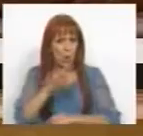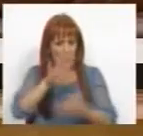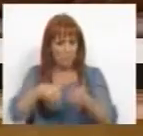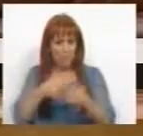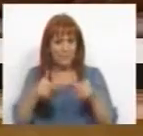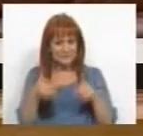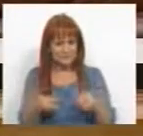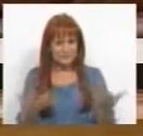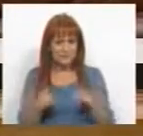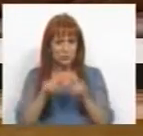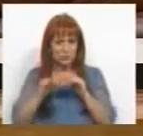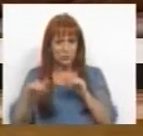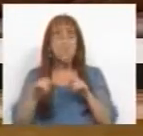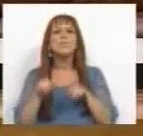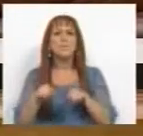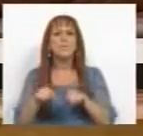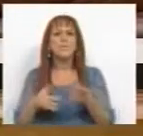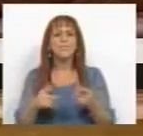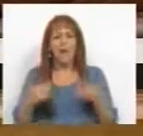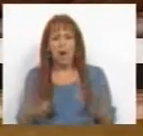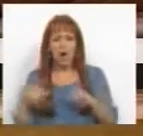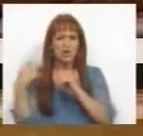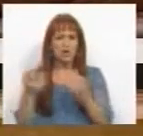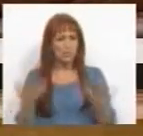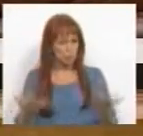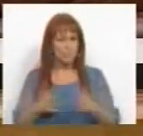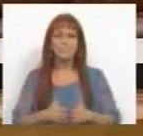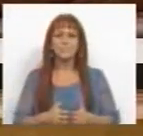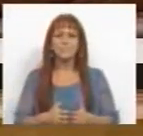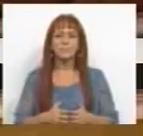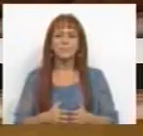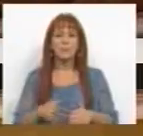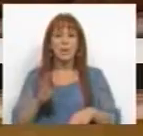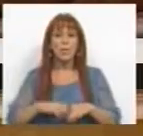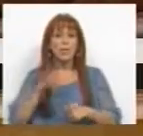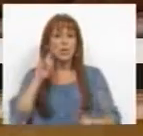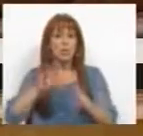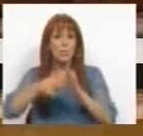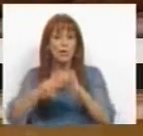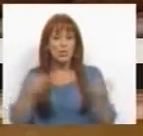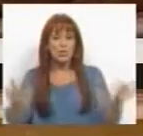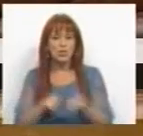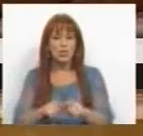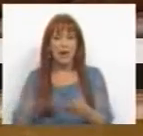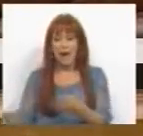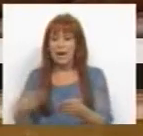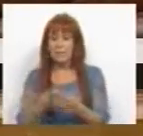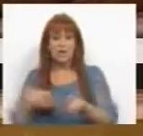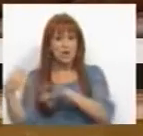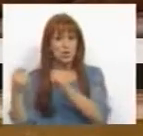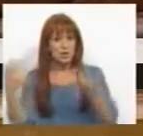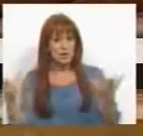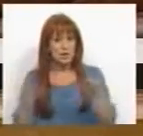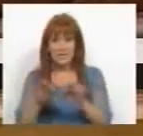para o programa de estabilidade que estamos a discutir. Quanto aos projetos de resolução apresentados para